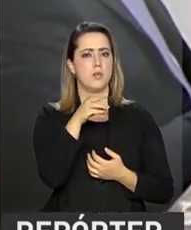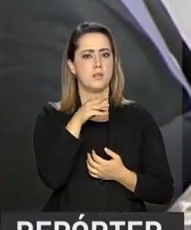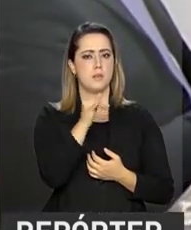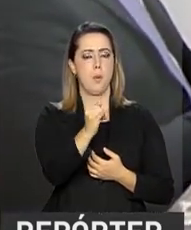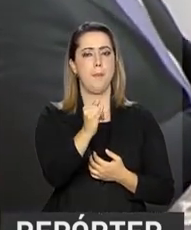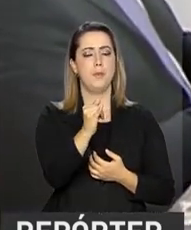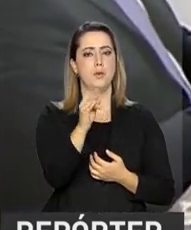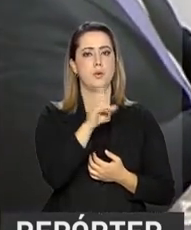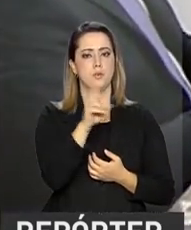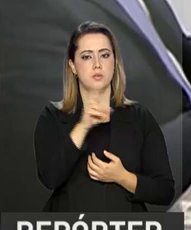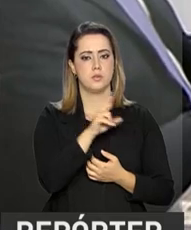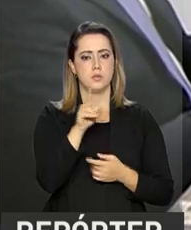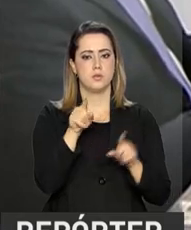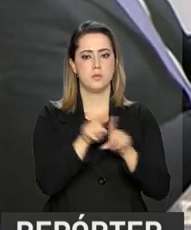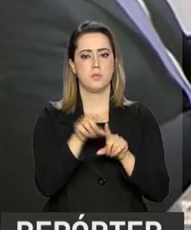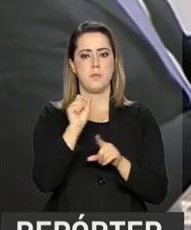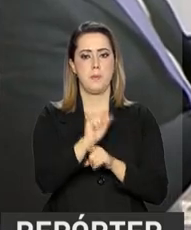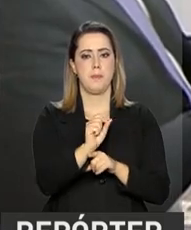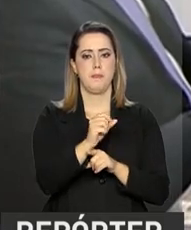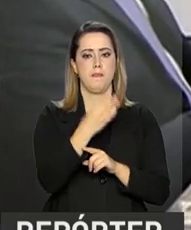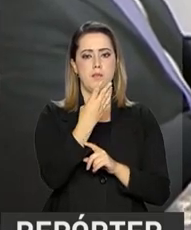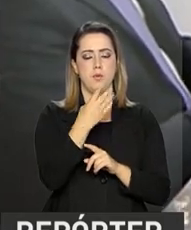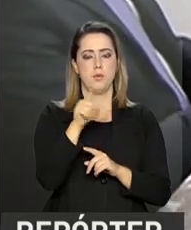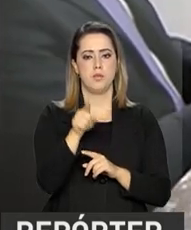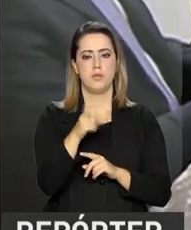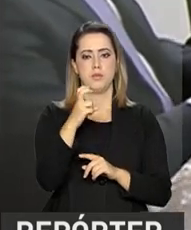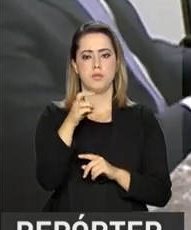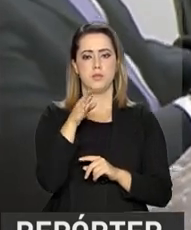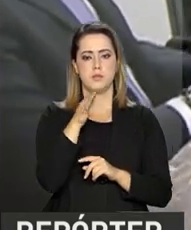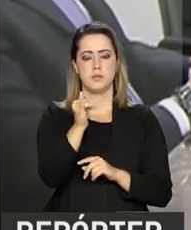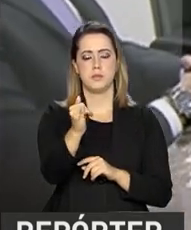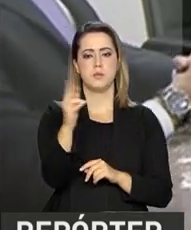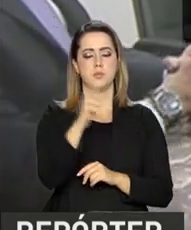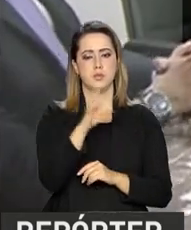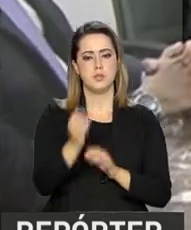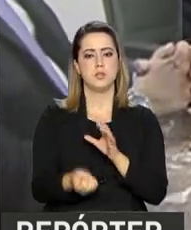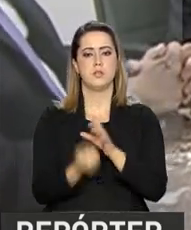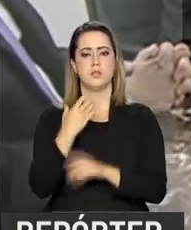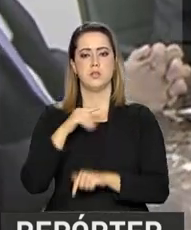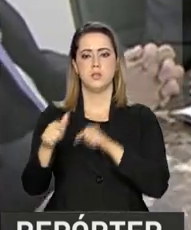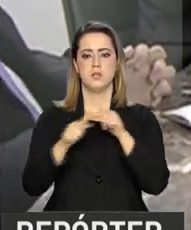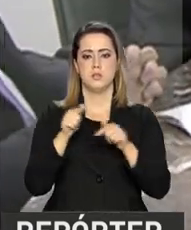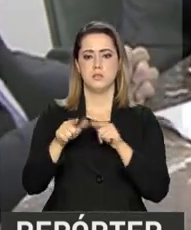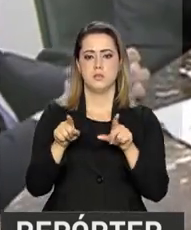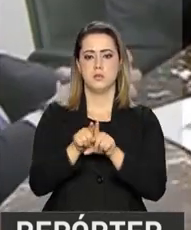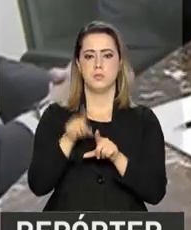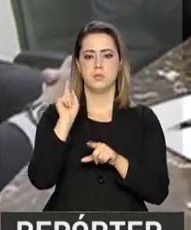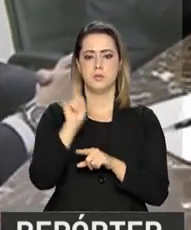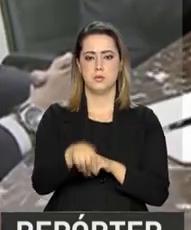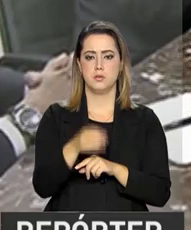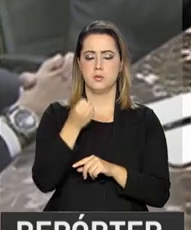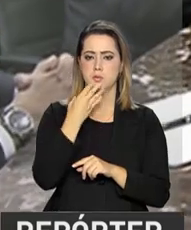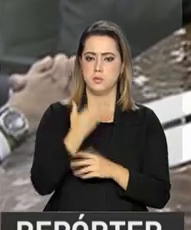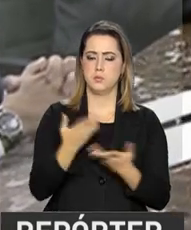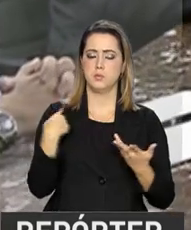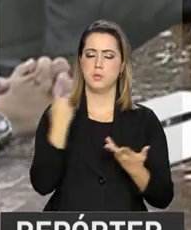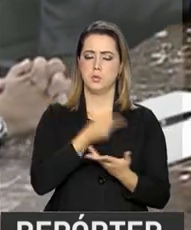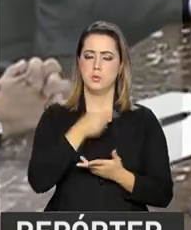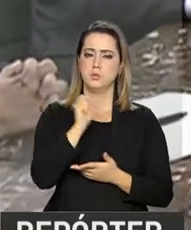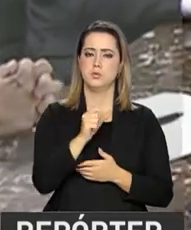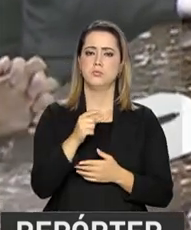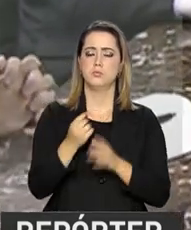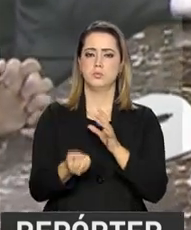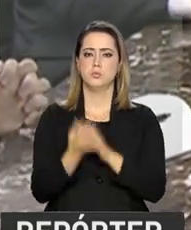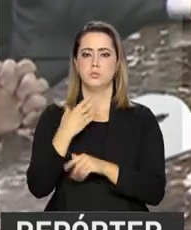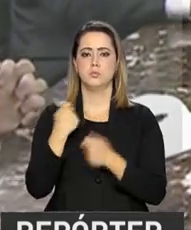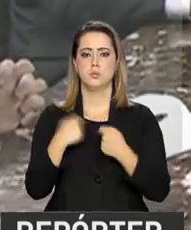bilhões e meio. 4 bilhões e meio, né? 4 bilhões e meio. E isso também gera empregos, né? Evidentemente que esses investimentos todos acabam gerando